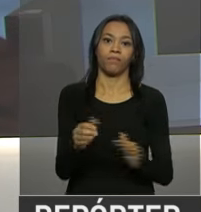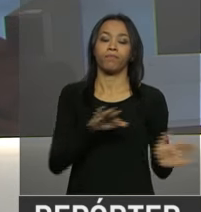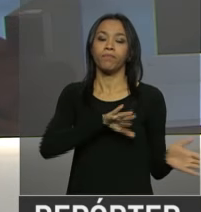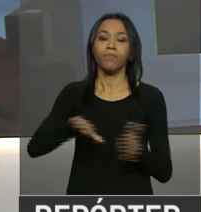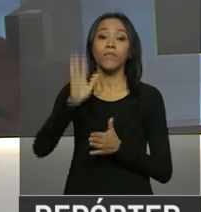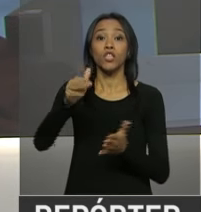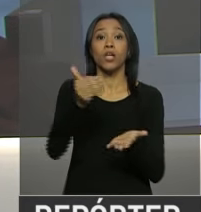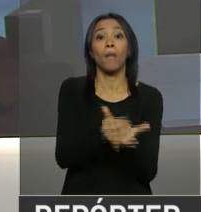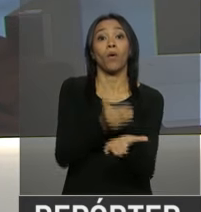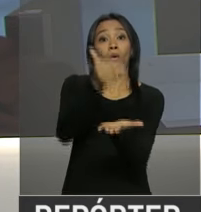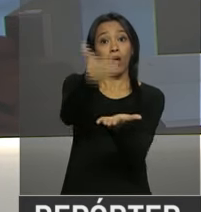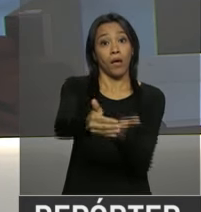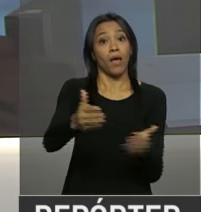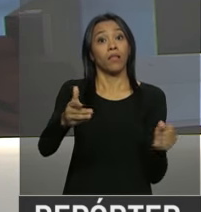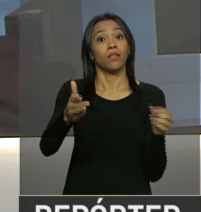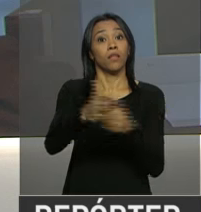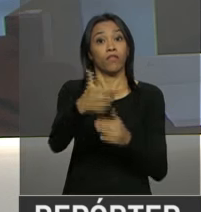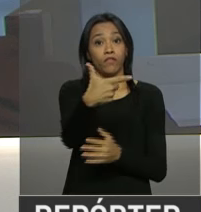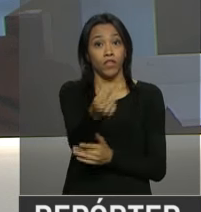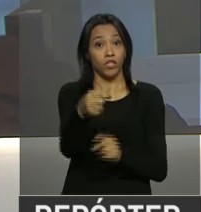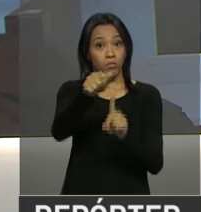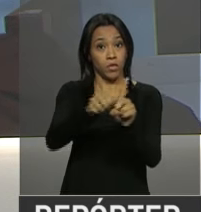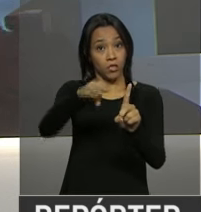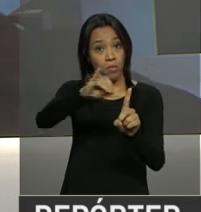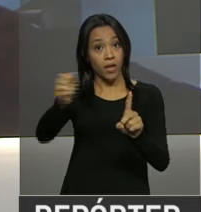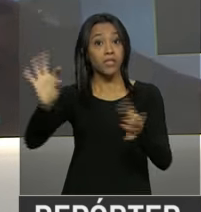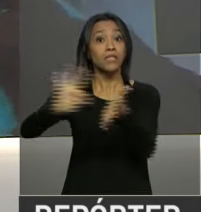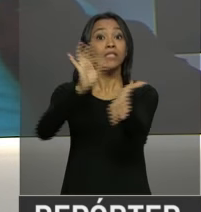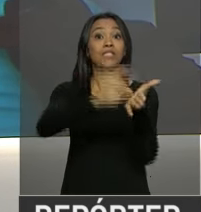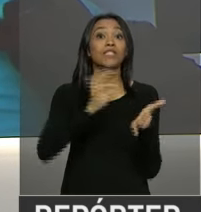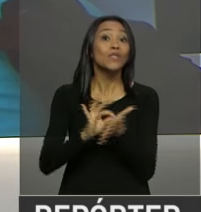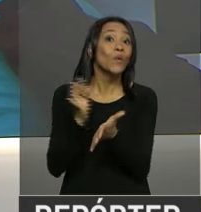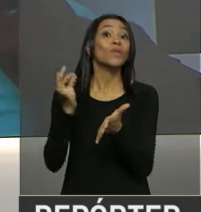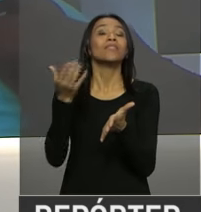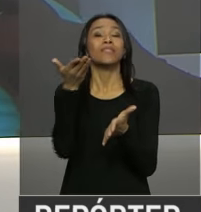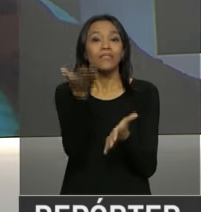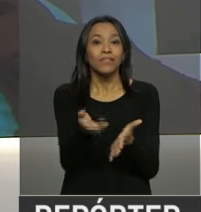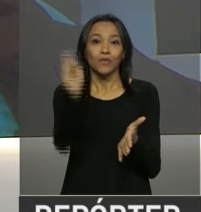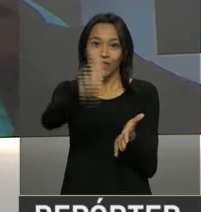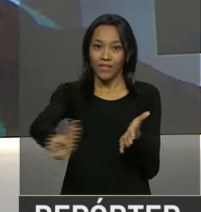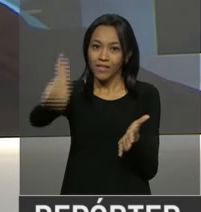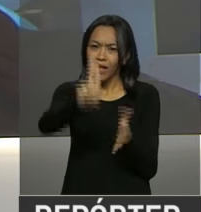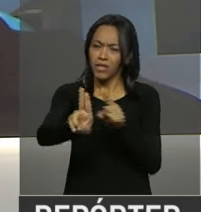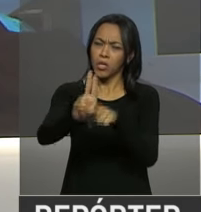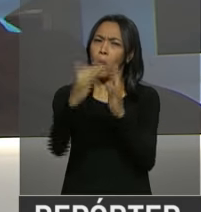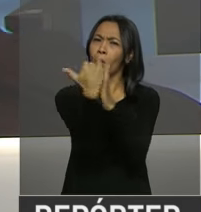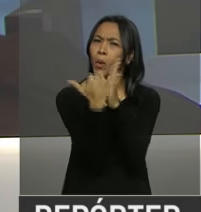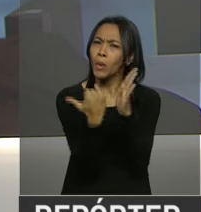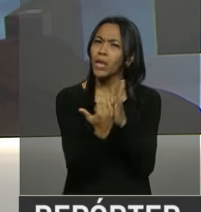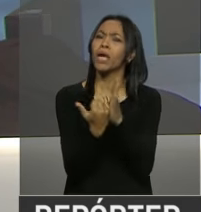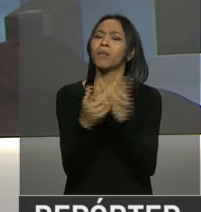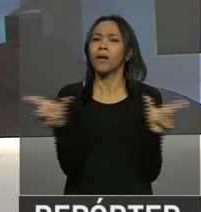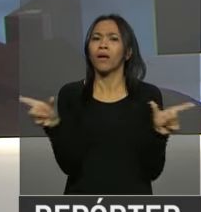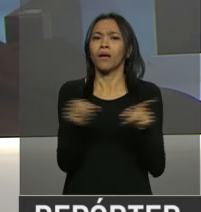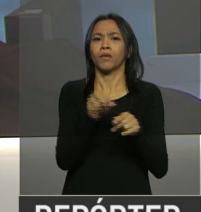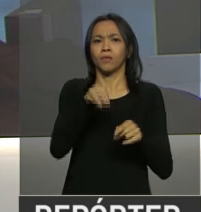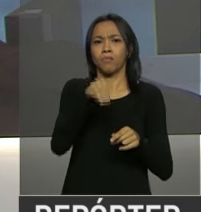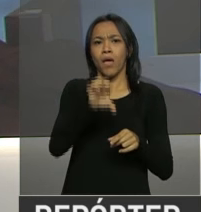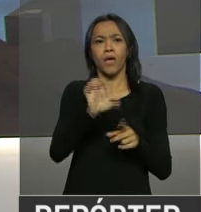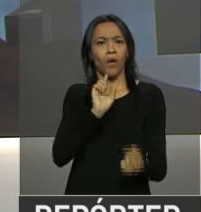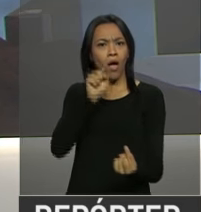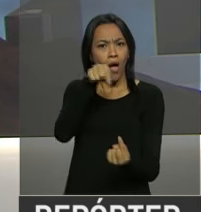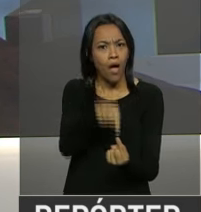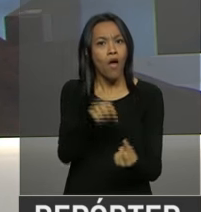prorrogado até 20 de maio o prazo para inscrições na Universidade do Professor, que é um programa do Ministério da Educação para